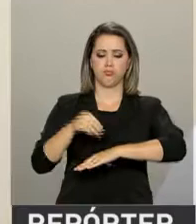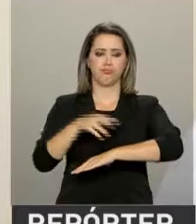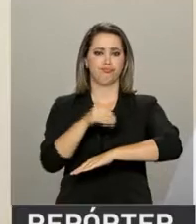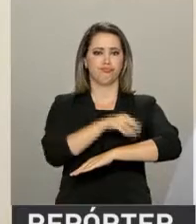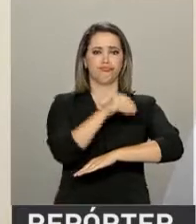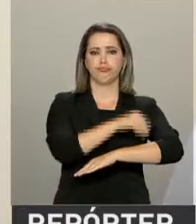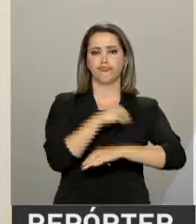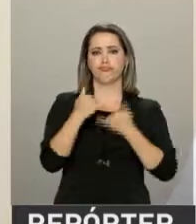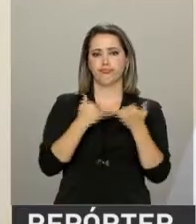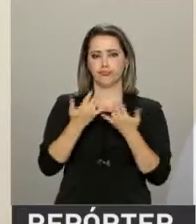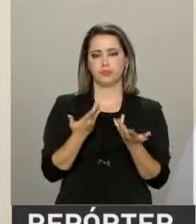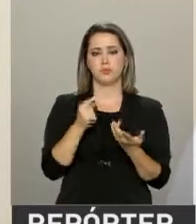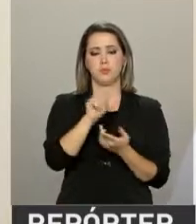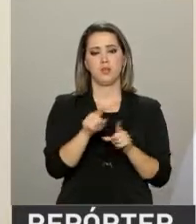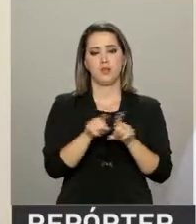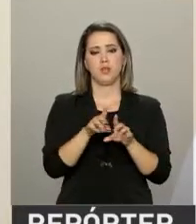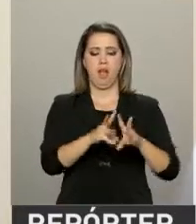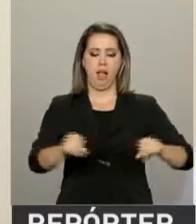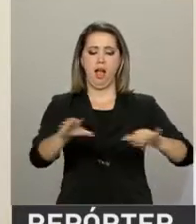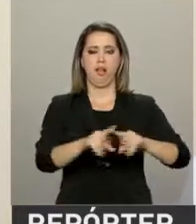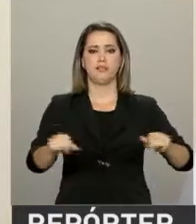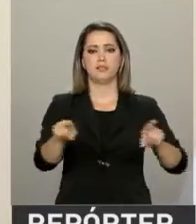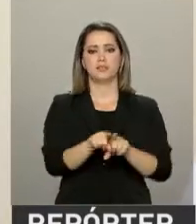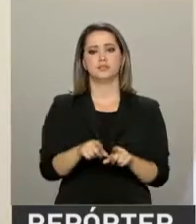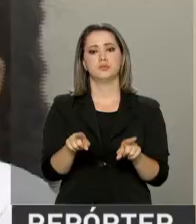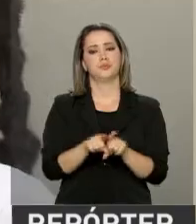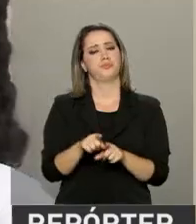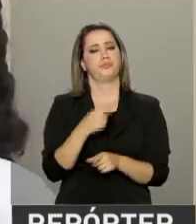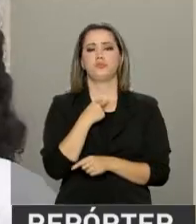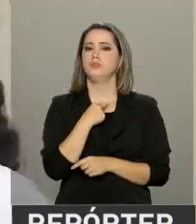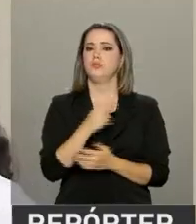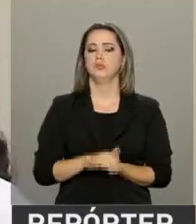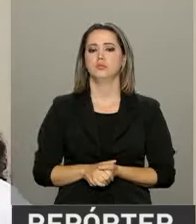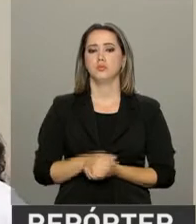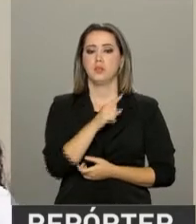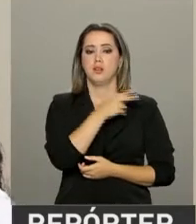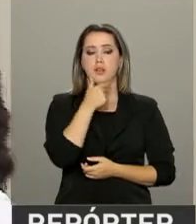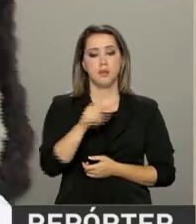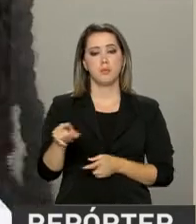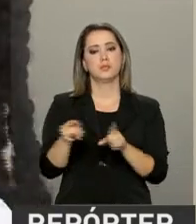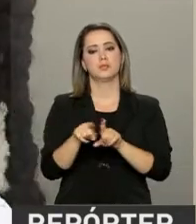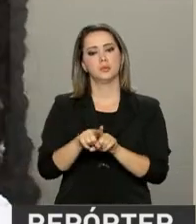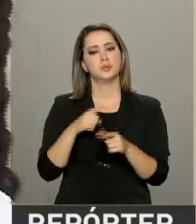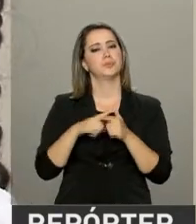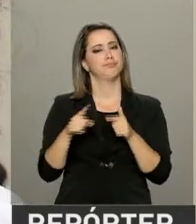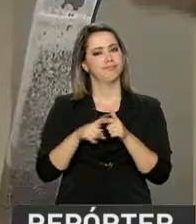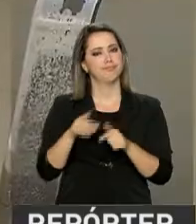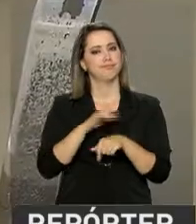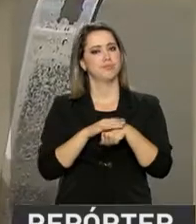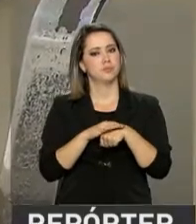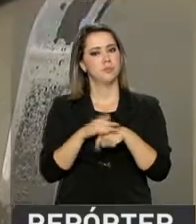E também eu não posso brincar com areia por causa dessa tosse. A Natália, irmã da Ana Clara, também tem asma desde